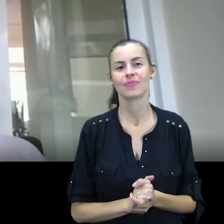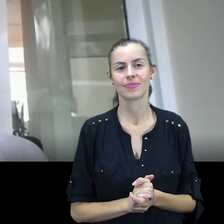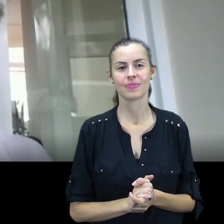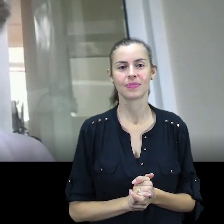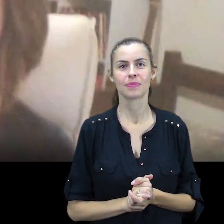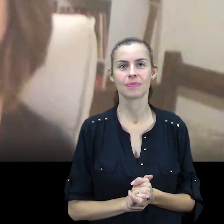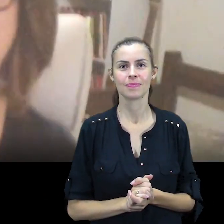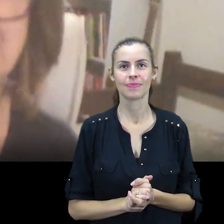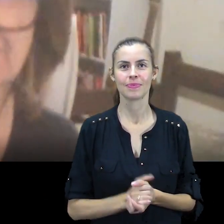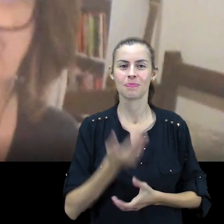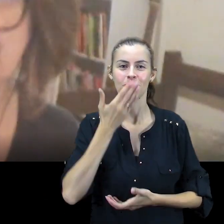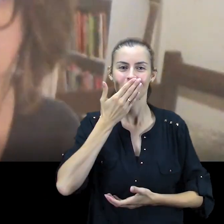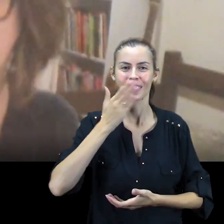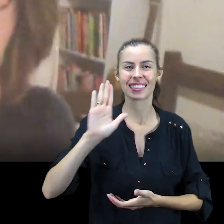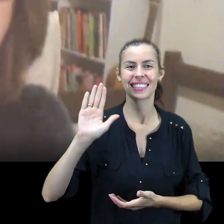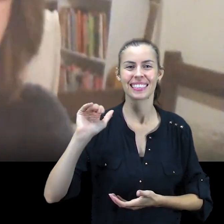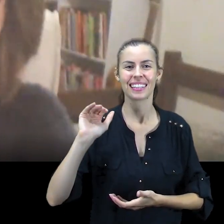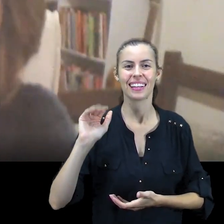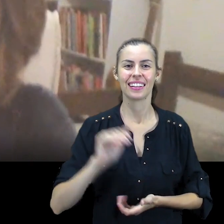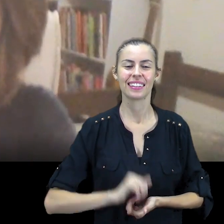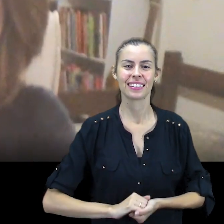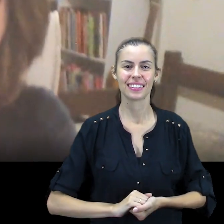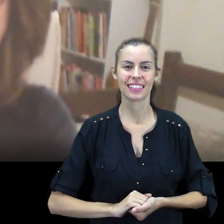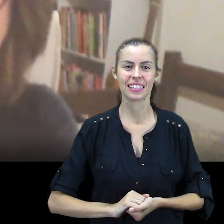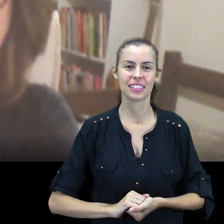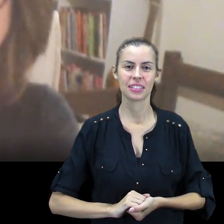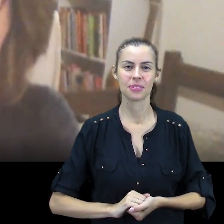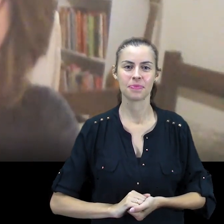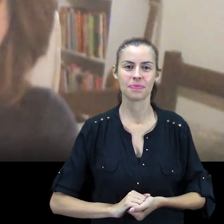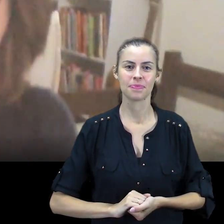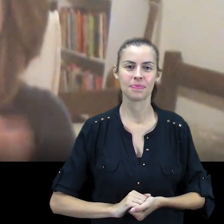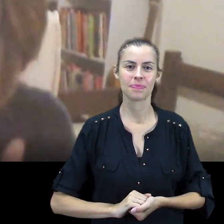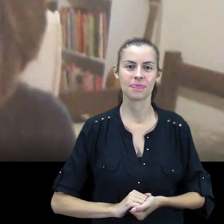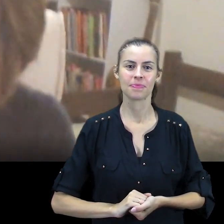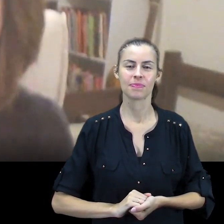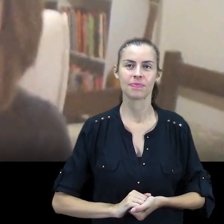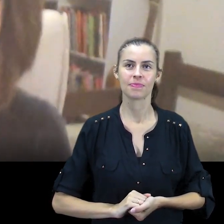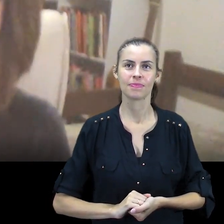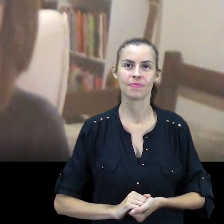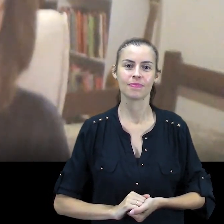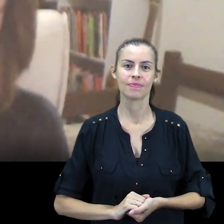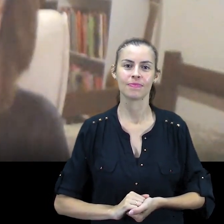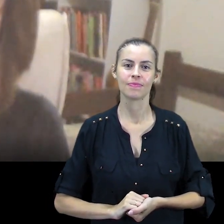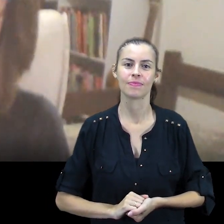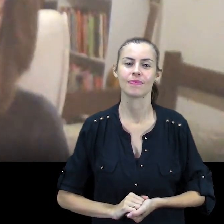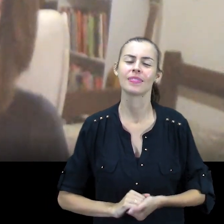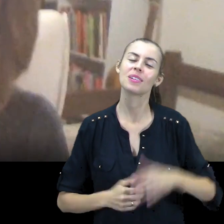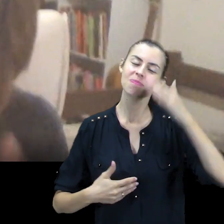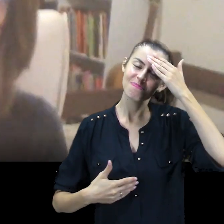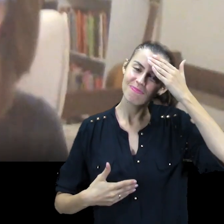Muito obrigada, Silvia, você sempre nos apoiando, isso não seria possível sem você, como eu disse de início.